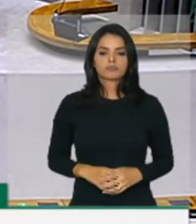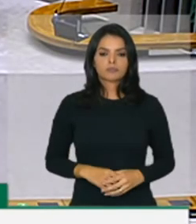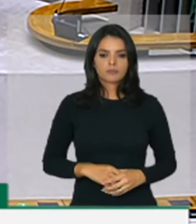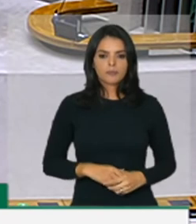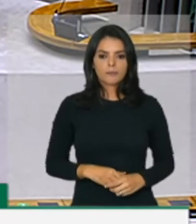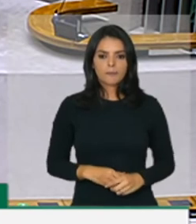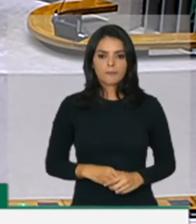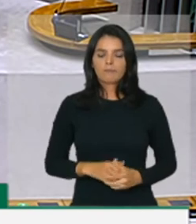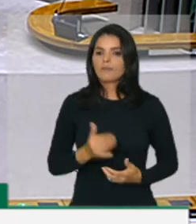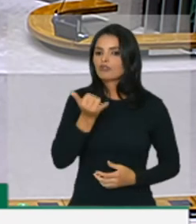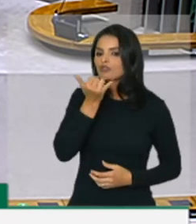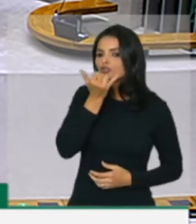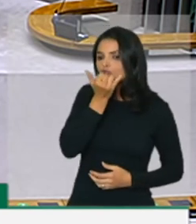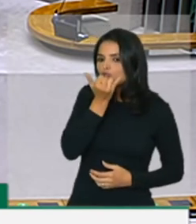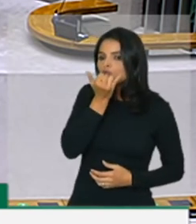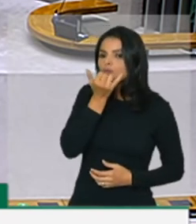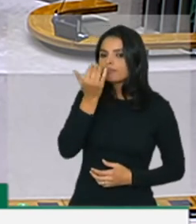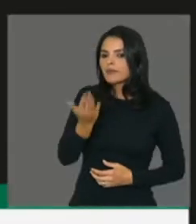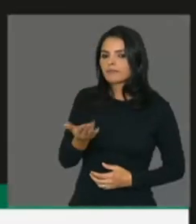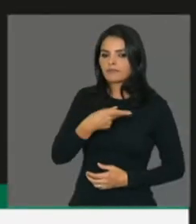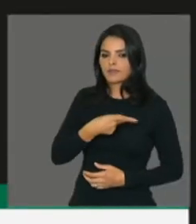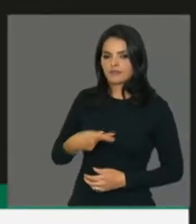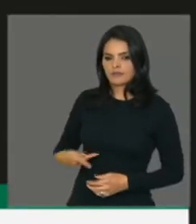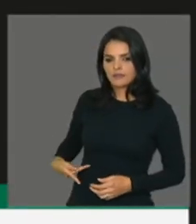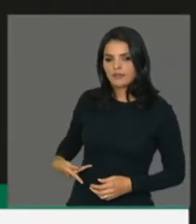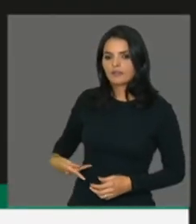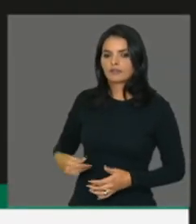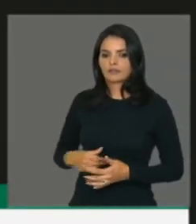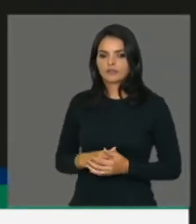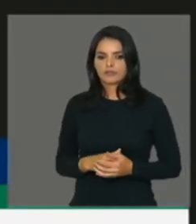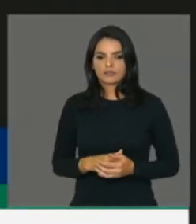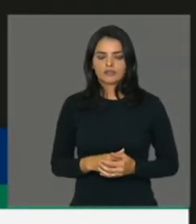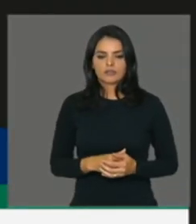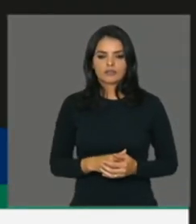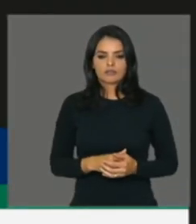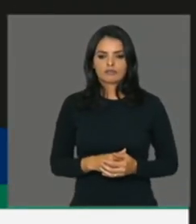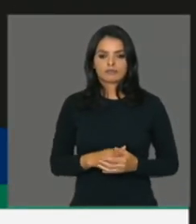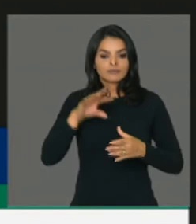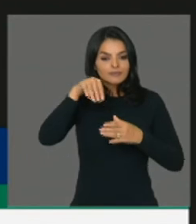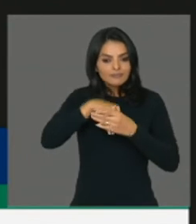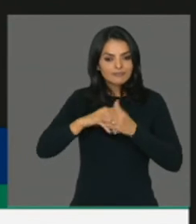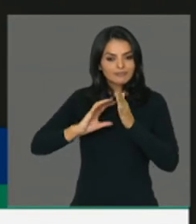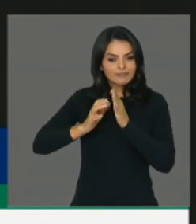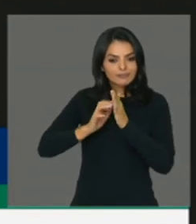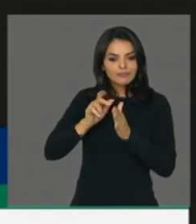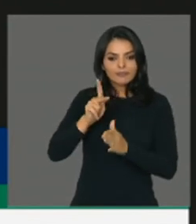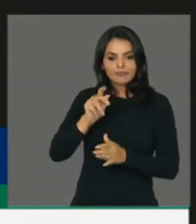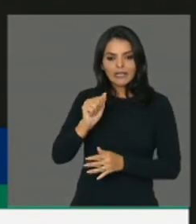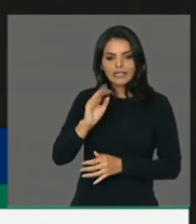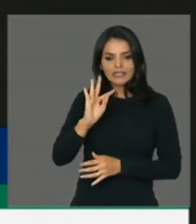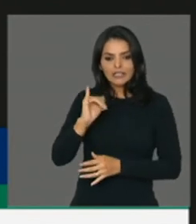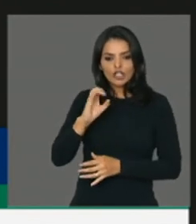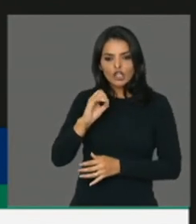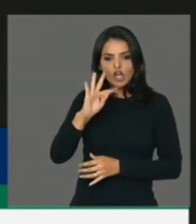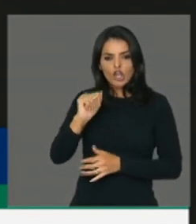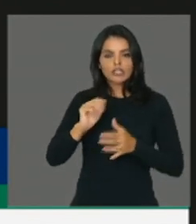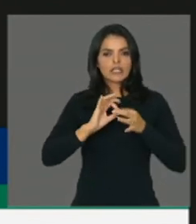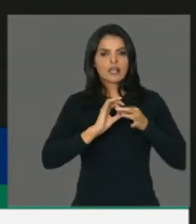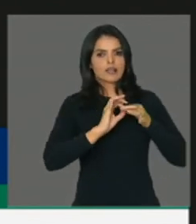Agora, peço desculpas, senhor presidente, não havendo consenso na nossa bancada, o